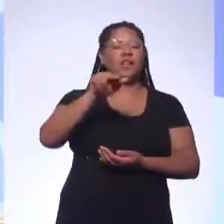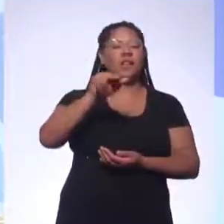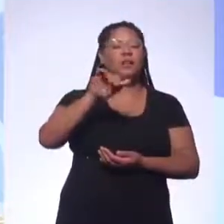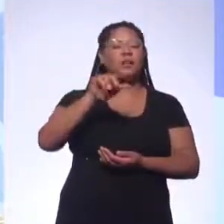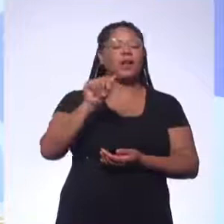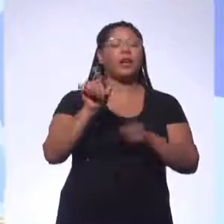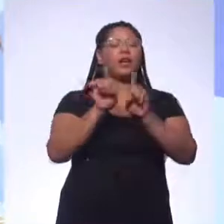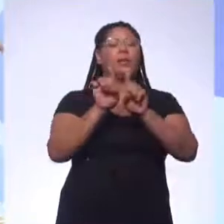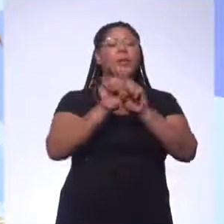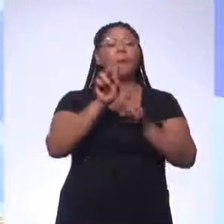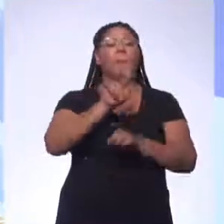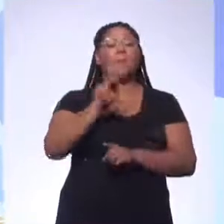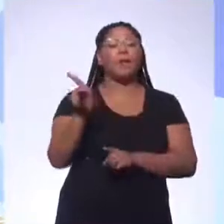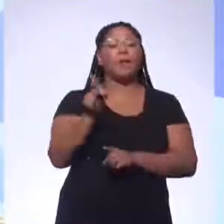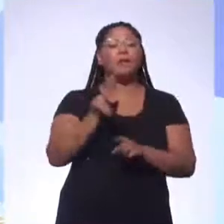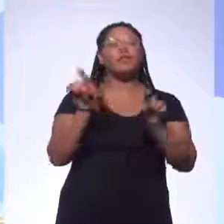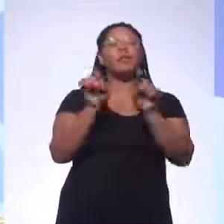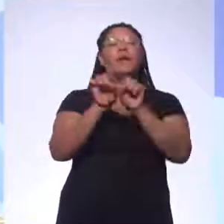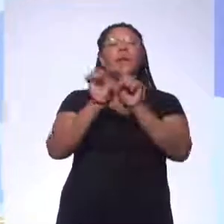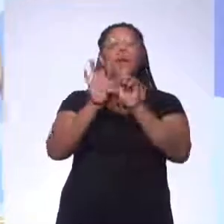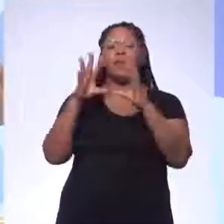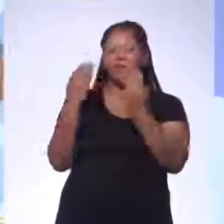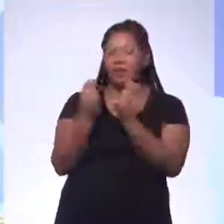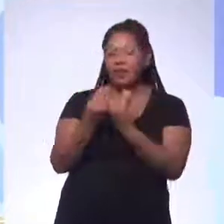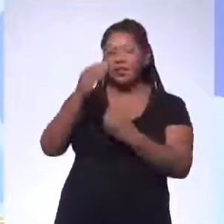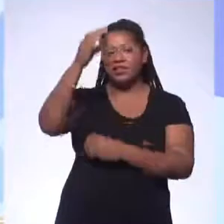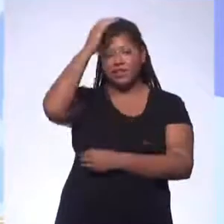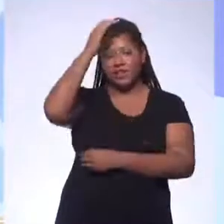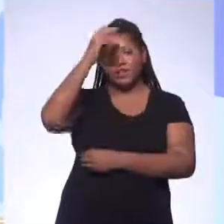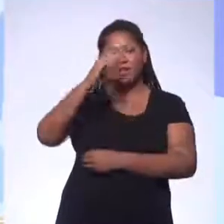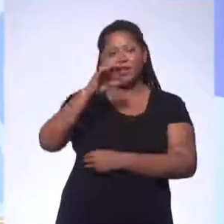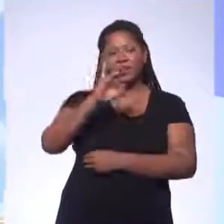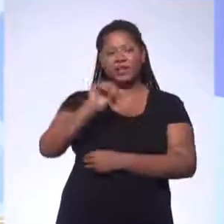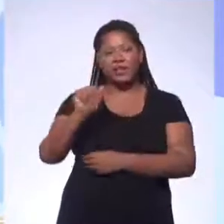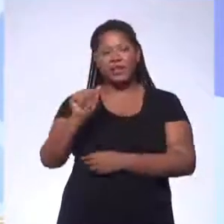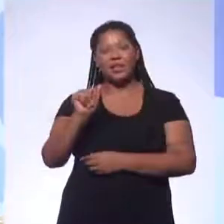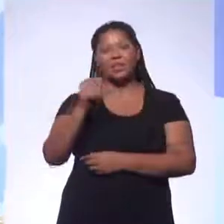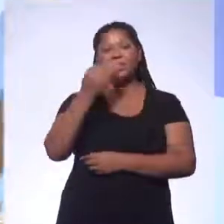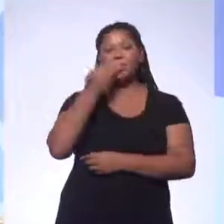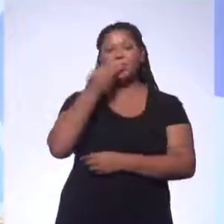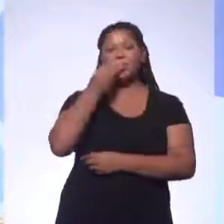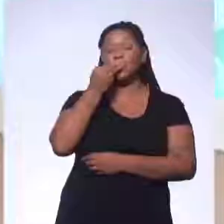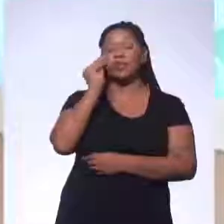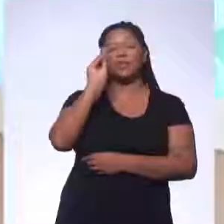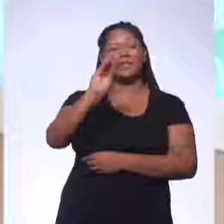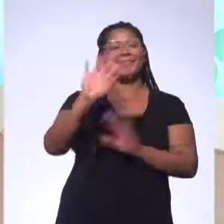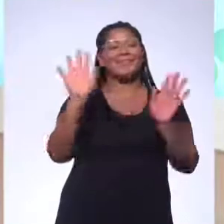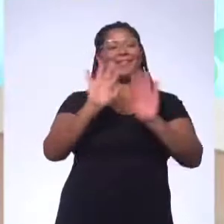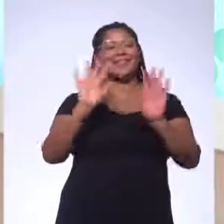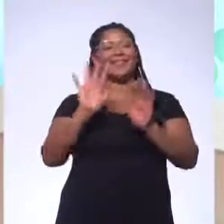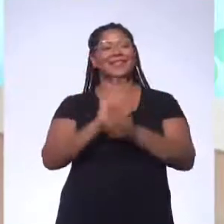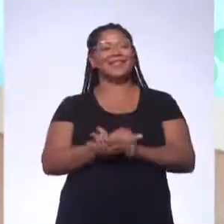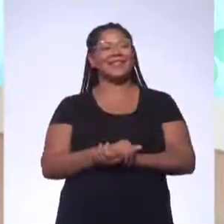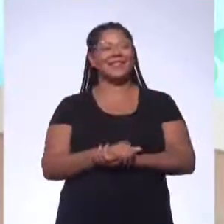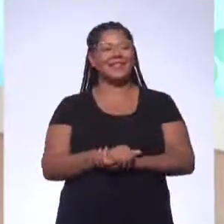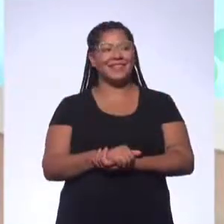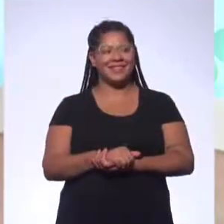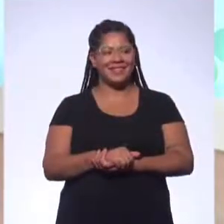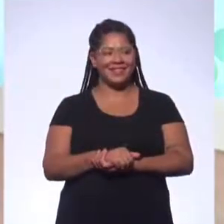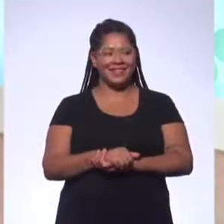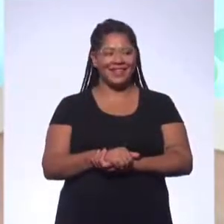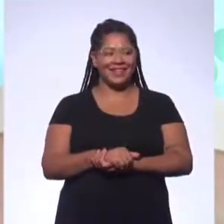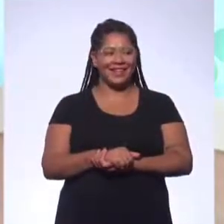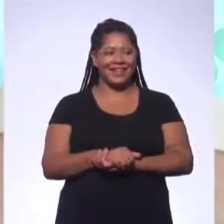quero mandar um beijo para toda a minha família que está me assistindo, tia Cris, minha mãe, meu tio Rogério, todo. Um beijo, gente. Opa, legal. A gente segura o tempo para os